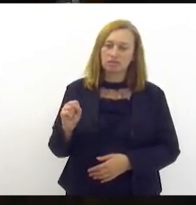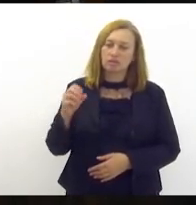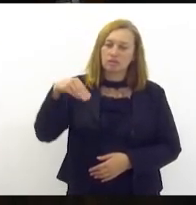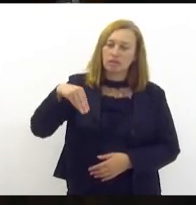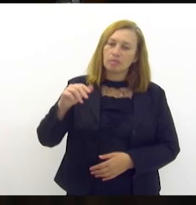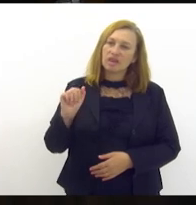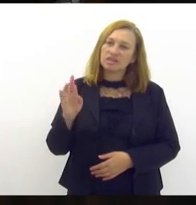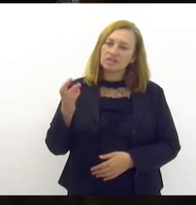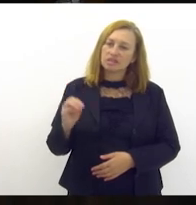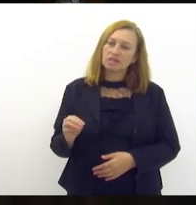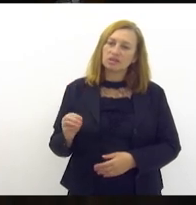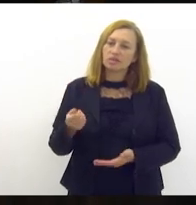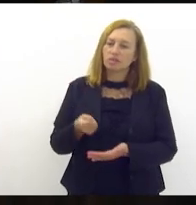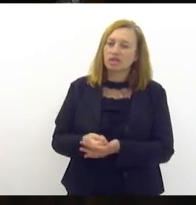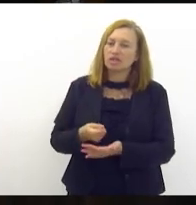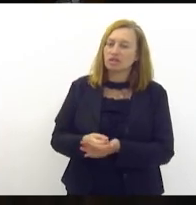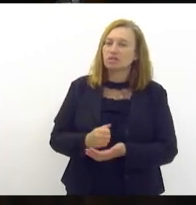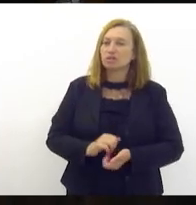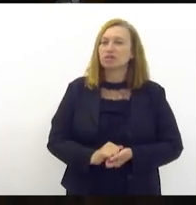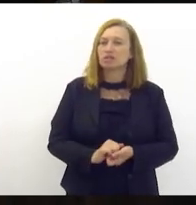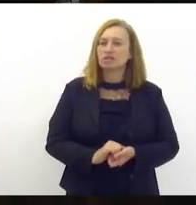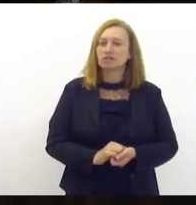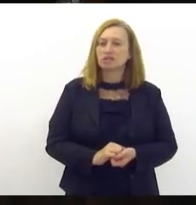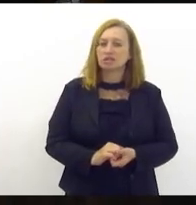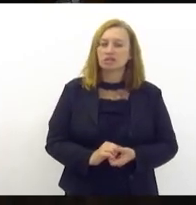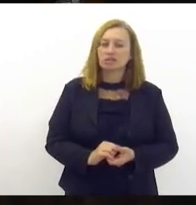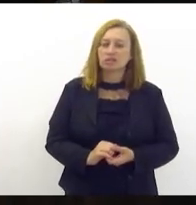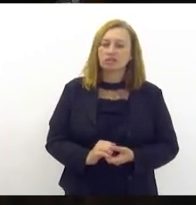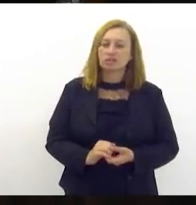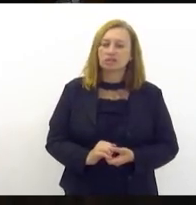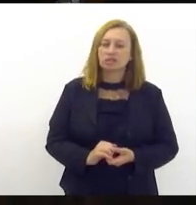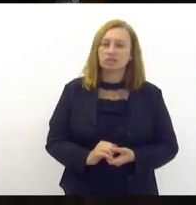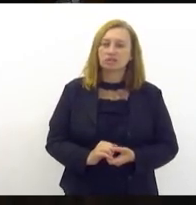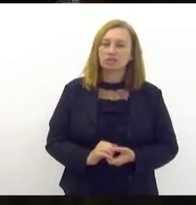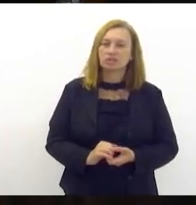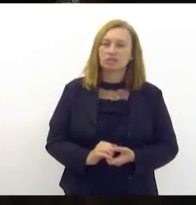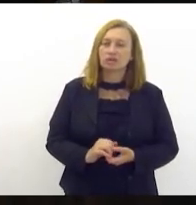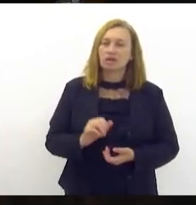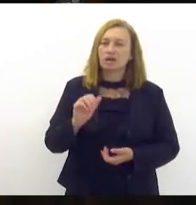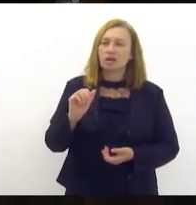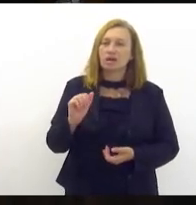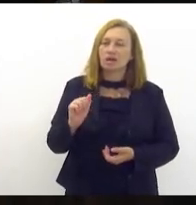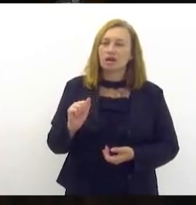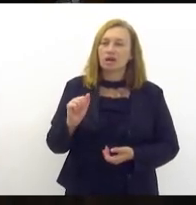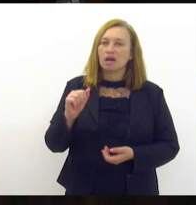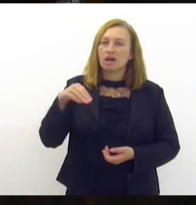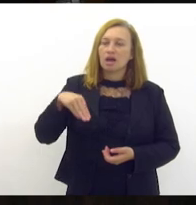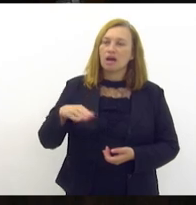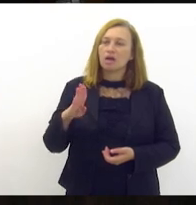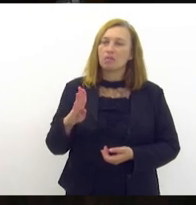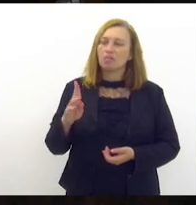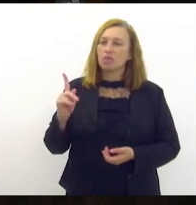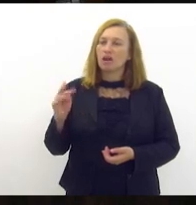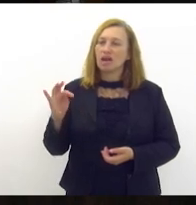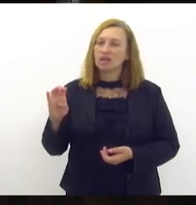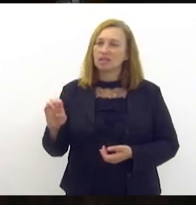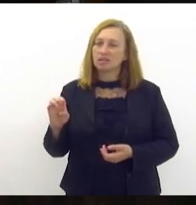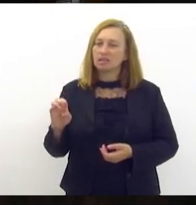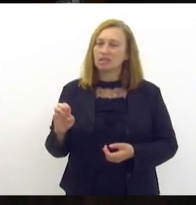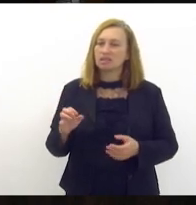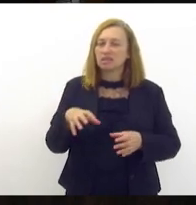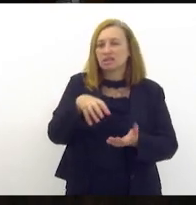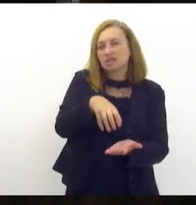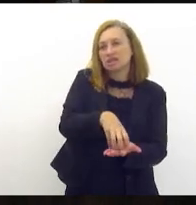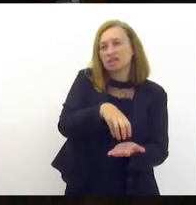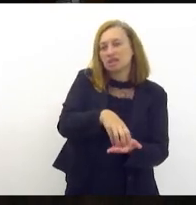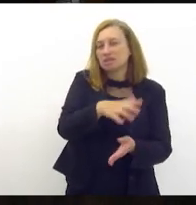determina a obrigatoriedade de ambulantes em centros de treinamento